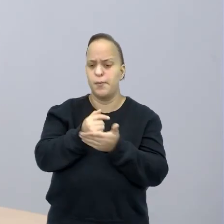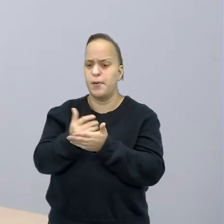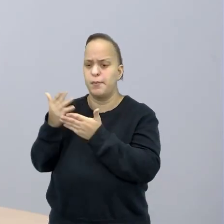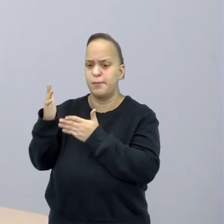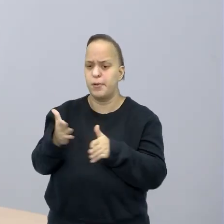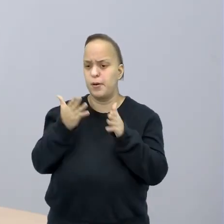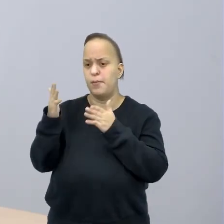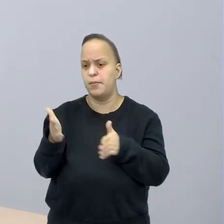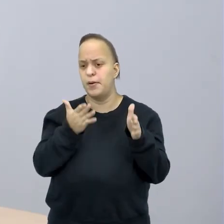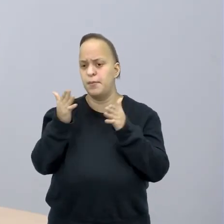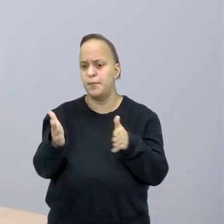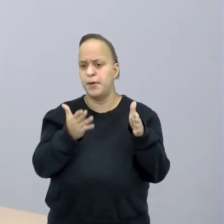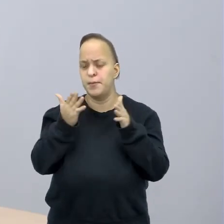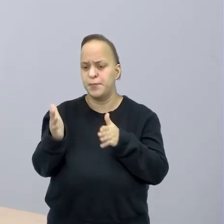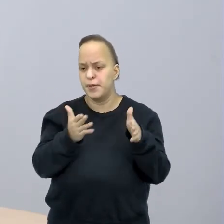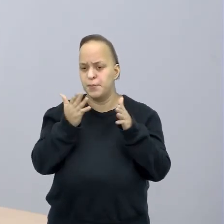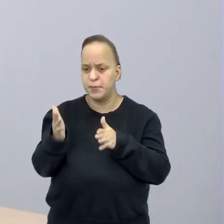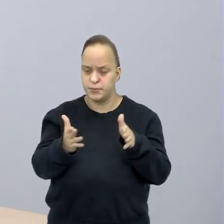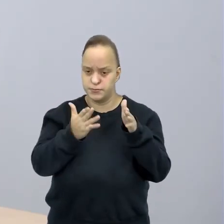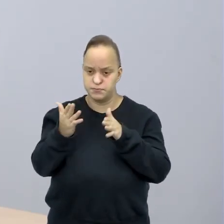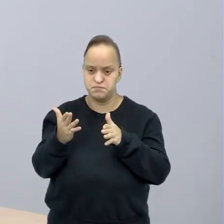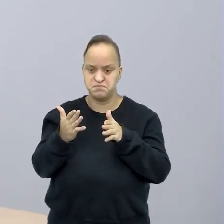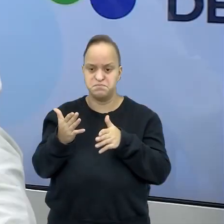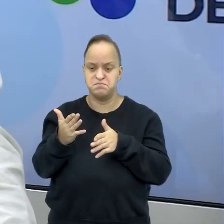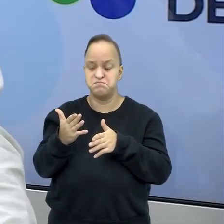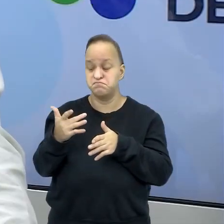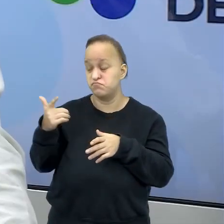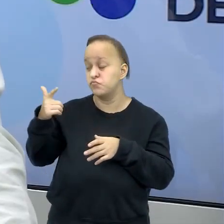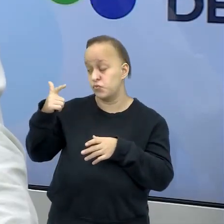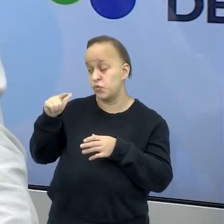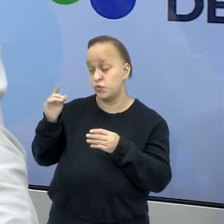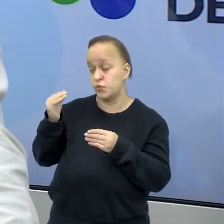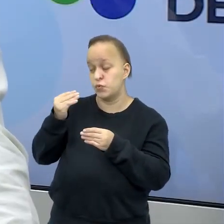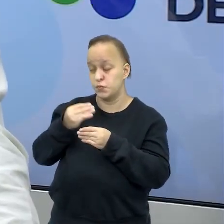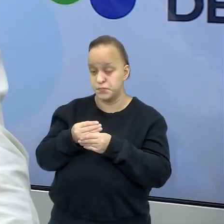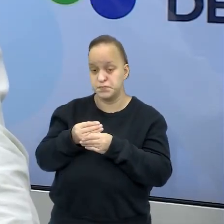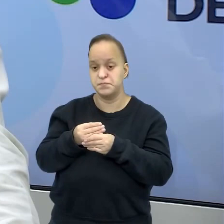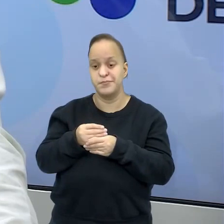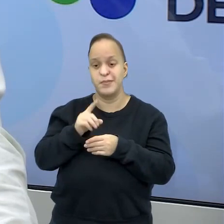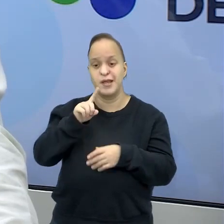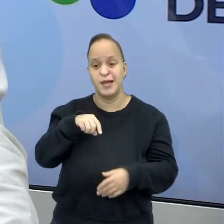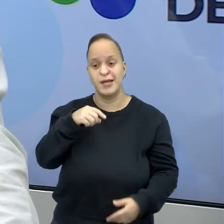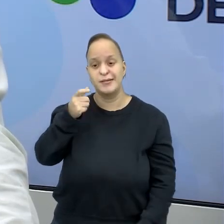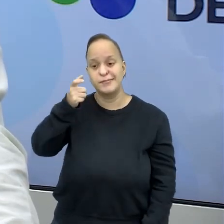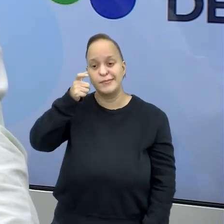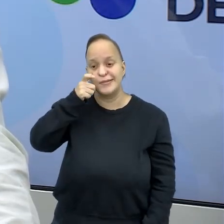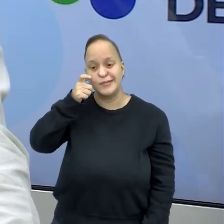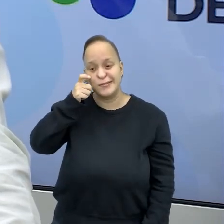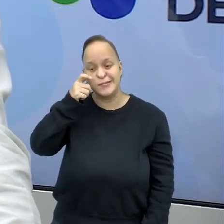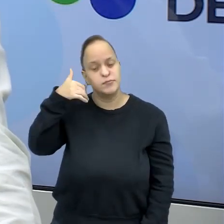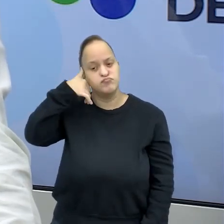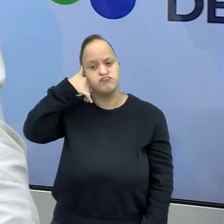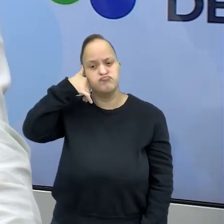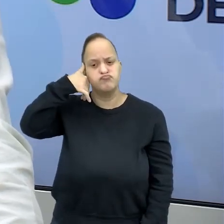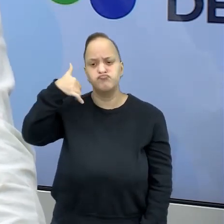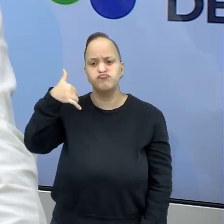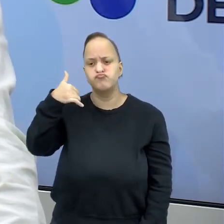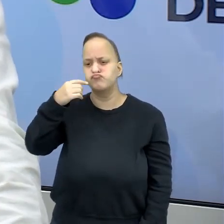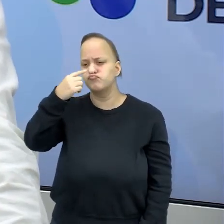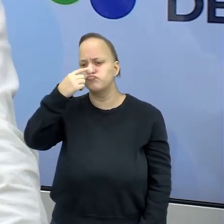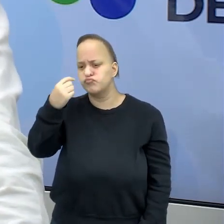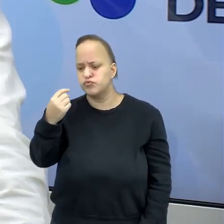né? Consumo. E outra, né, uma coisa também muito interessante, né, é a forma de descarte, né, que geralmente